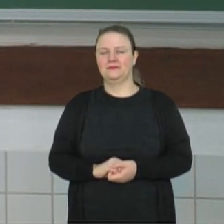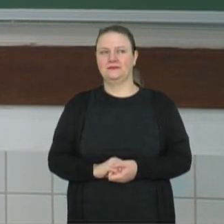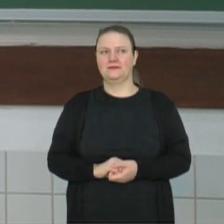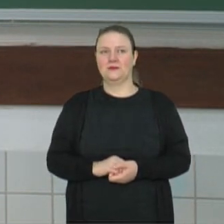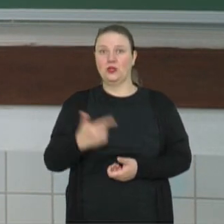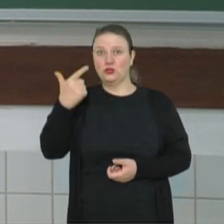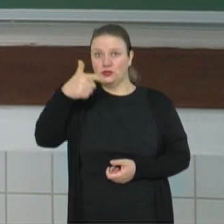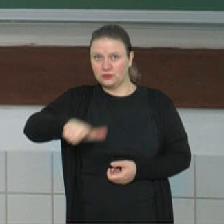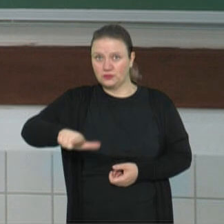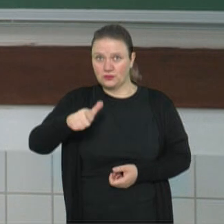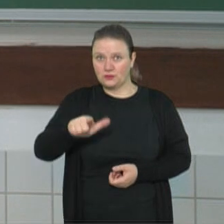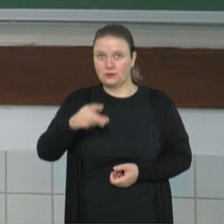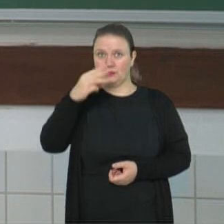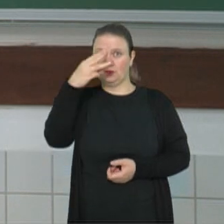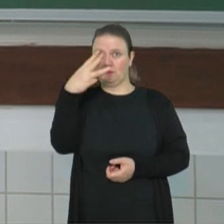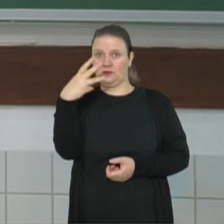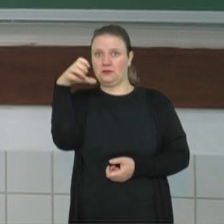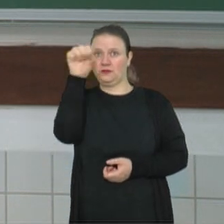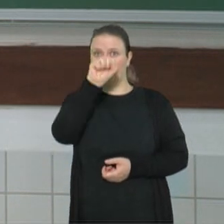Mais uma.